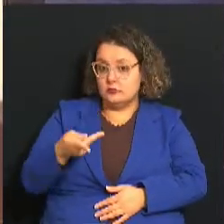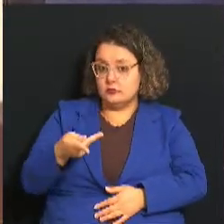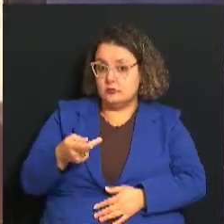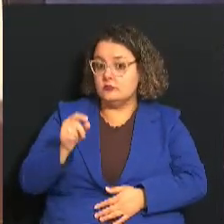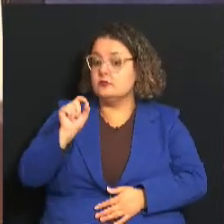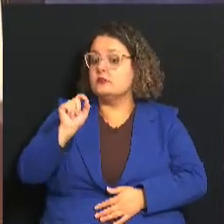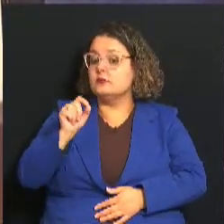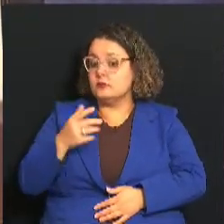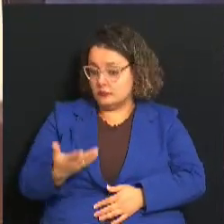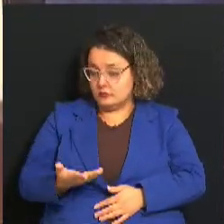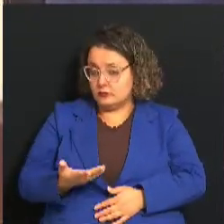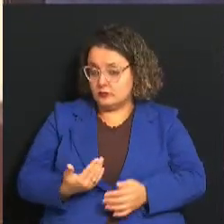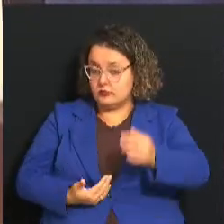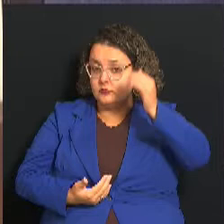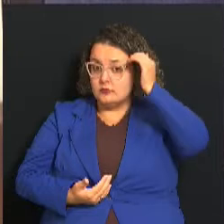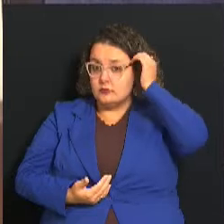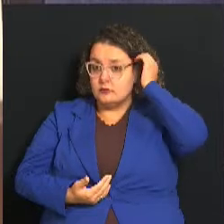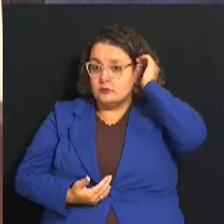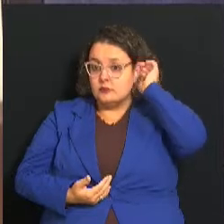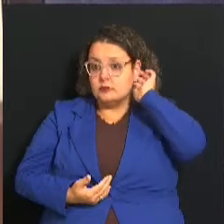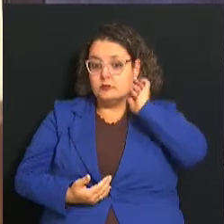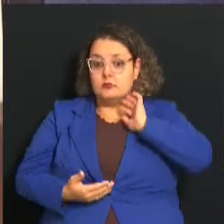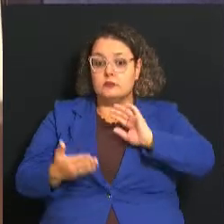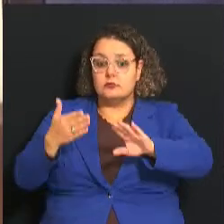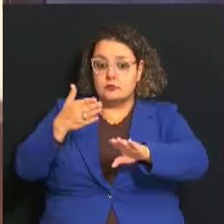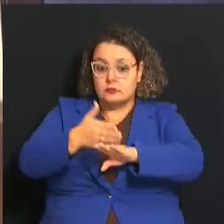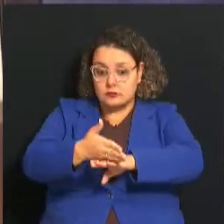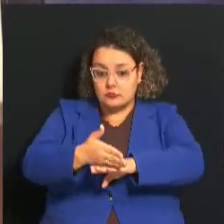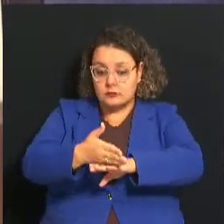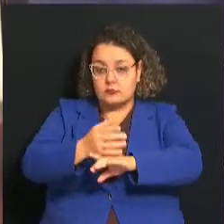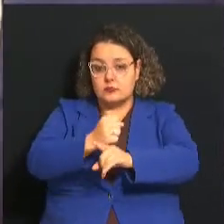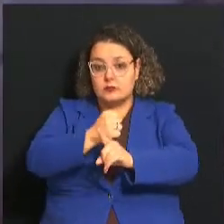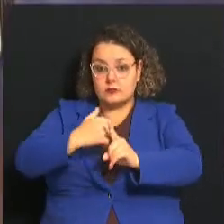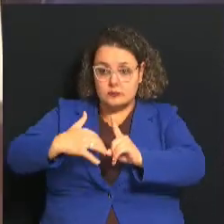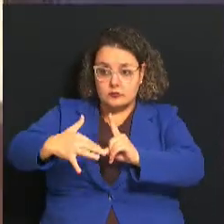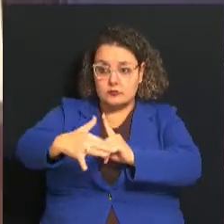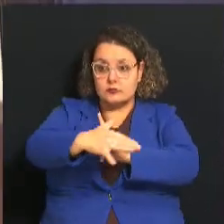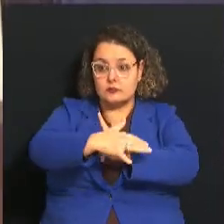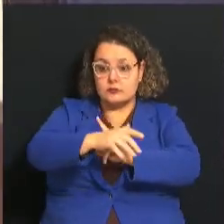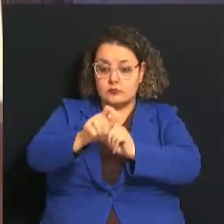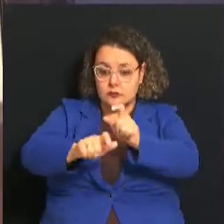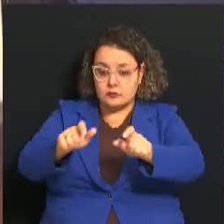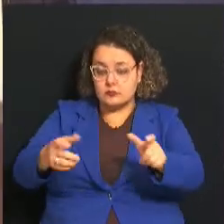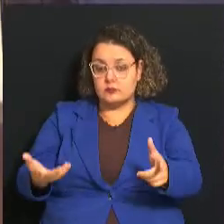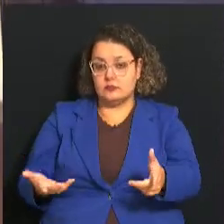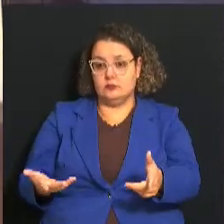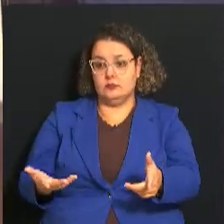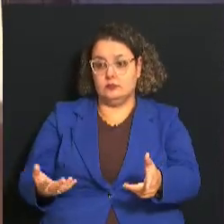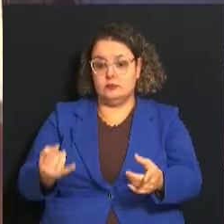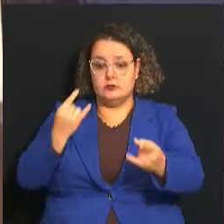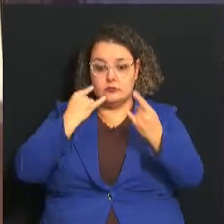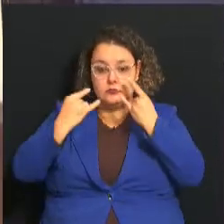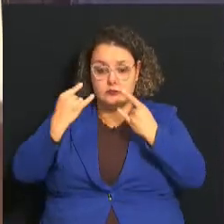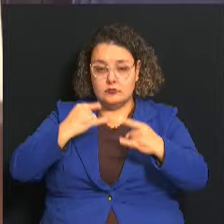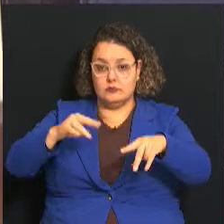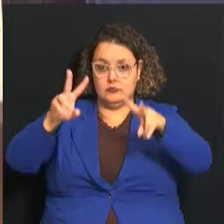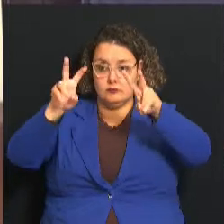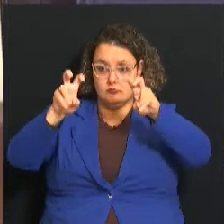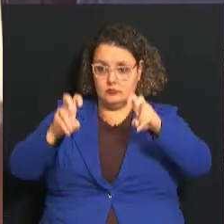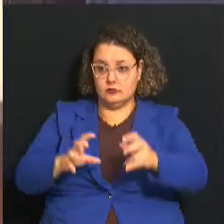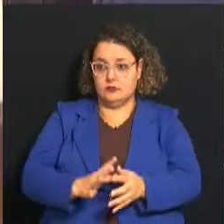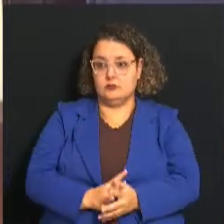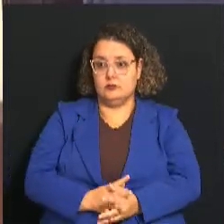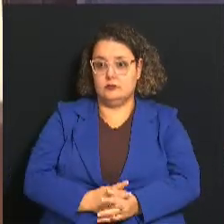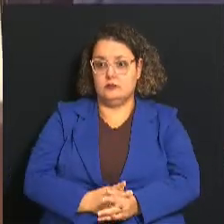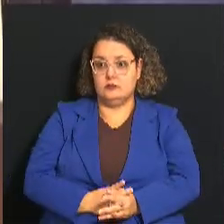justamente essa participação com a sociedade civil, entende? Com a população interessada no tema. Então, não é só